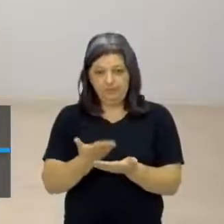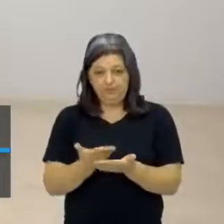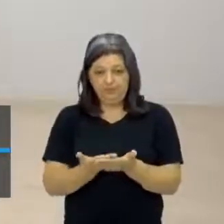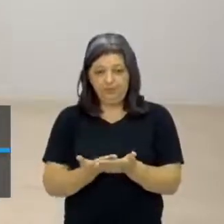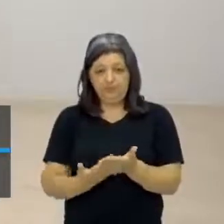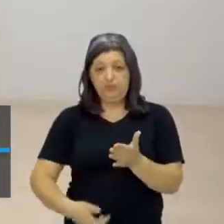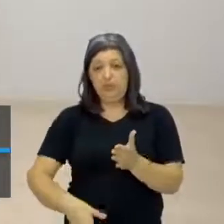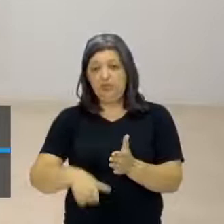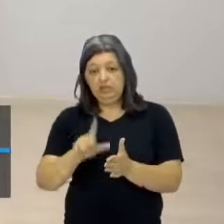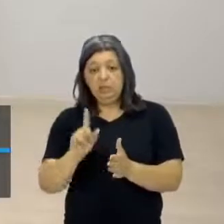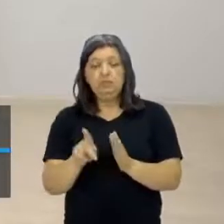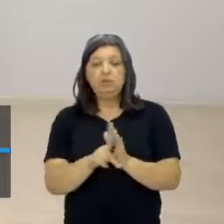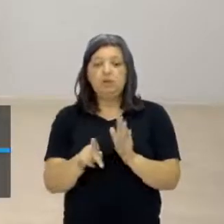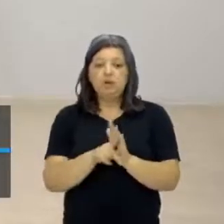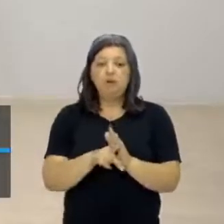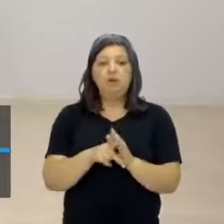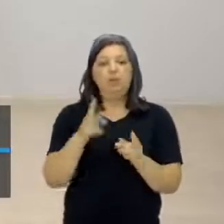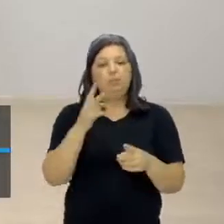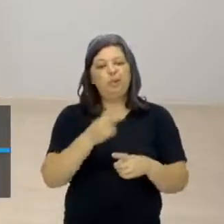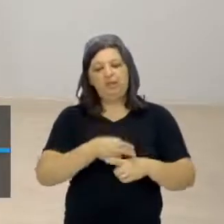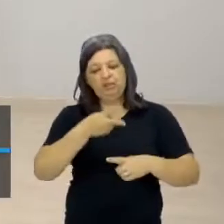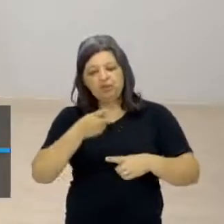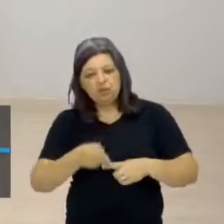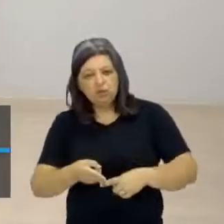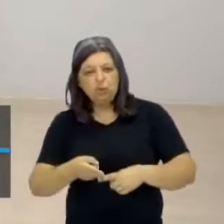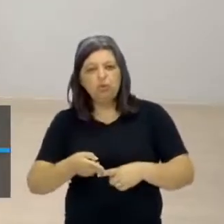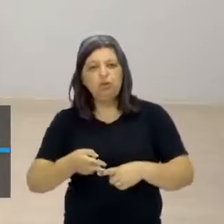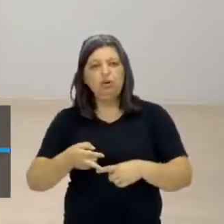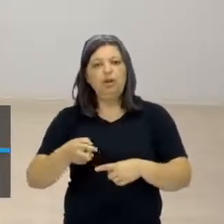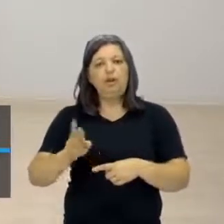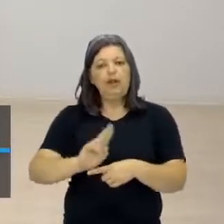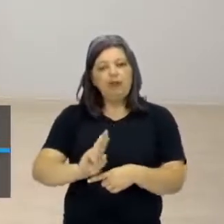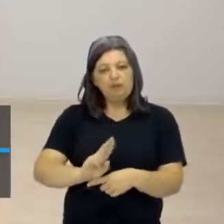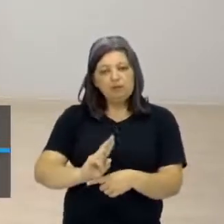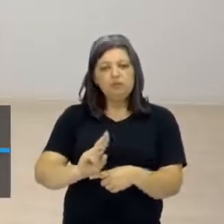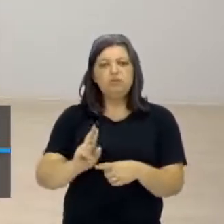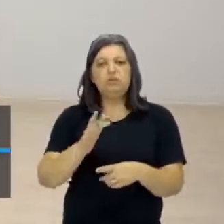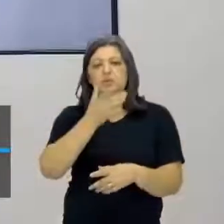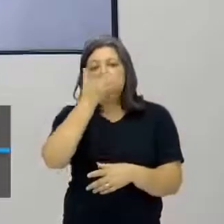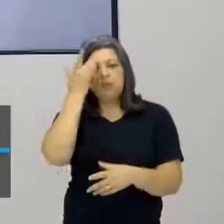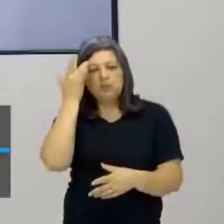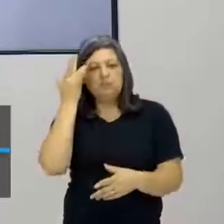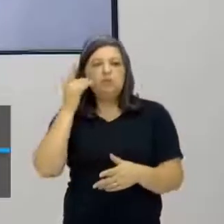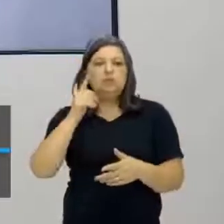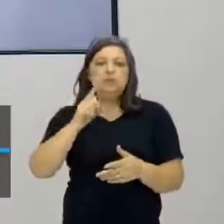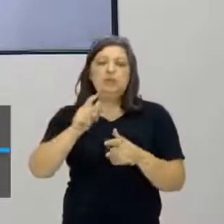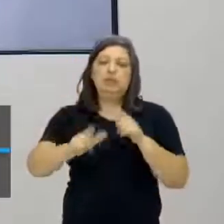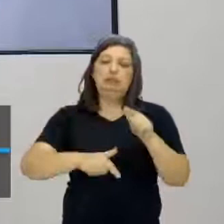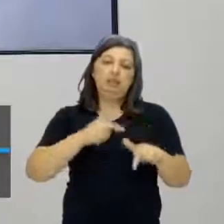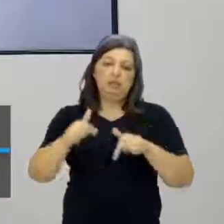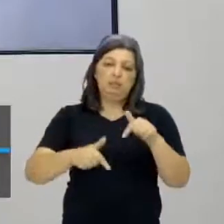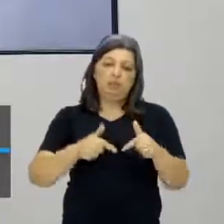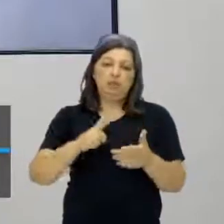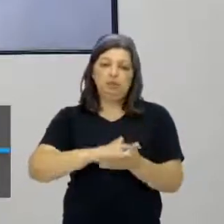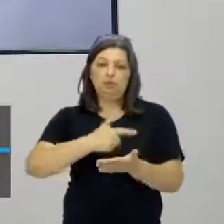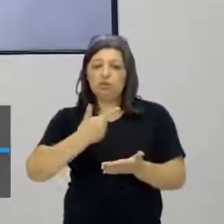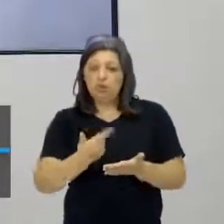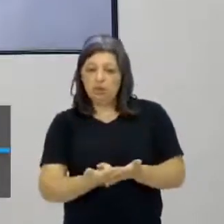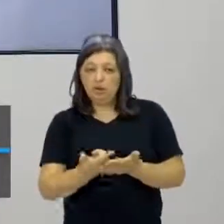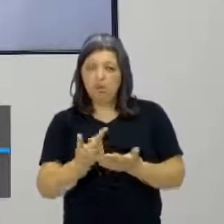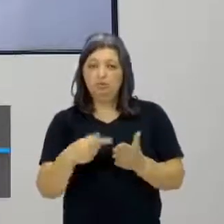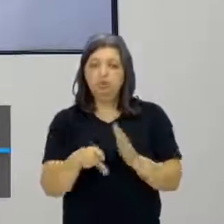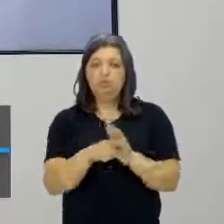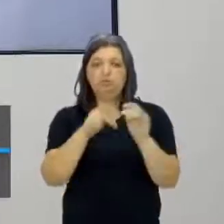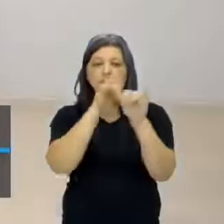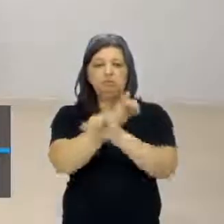Antes, editor, revisor, jornalista, escritor. Hoje, você publica aqui... A